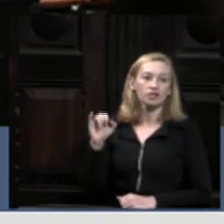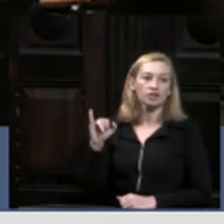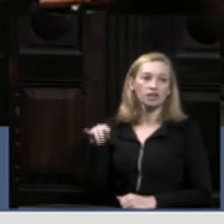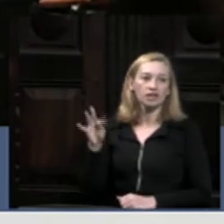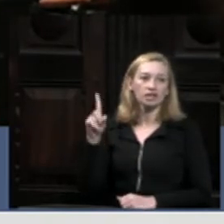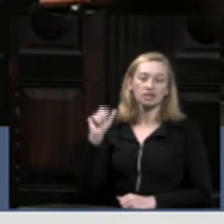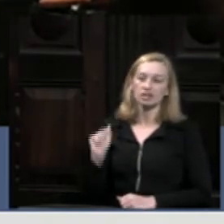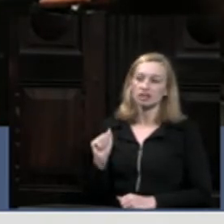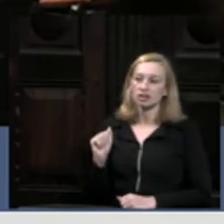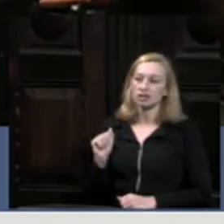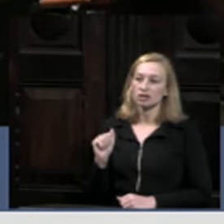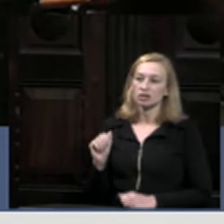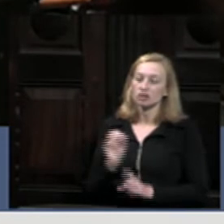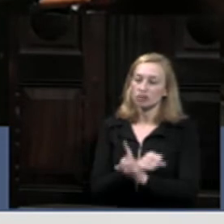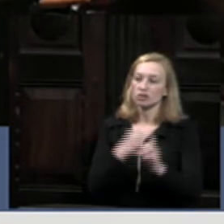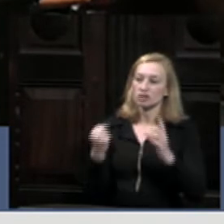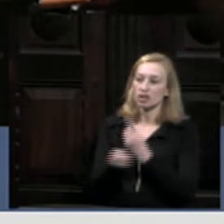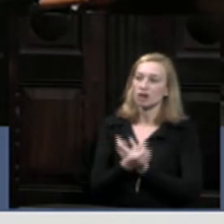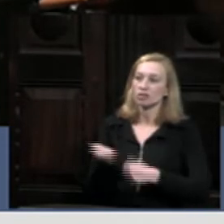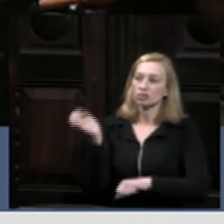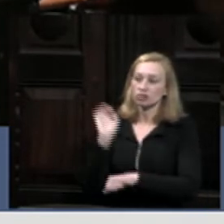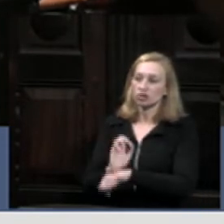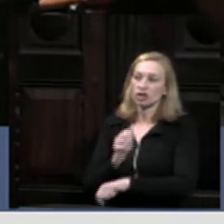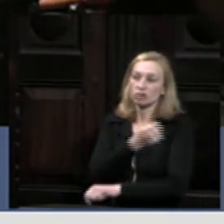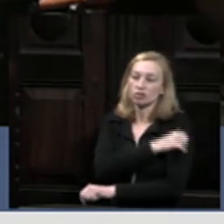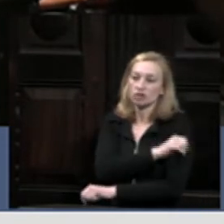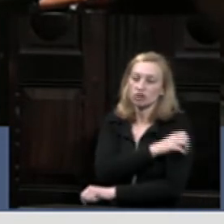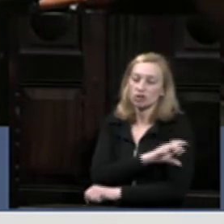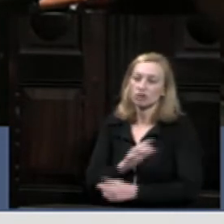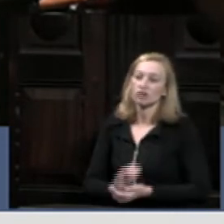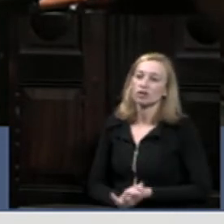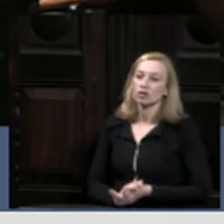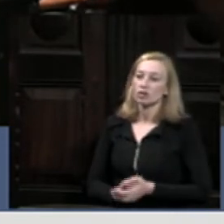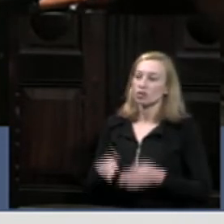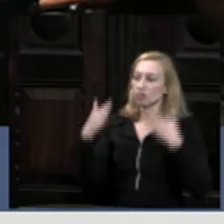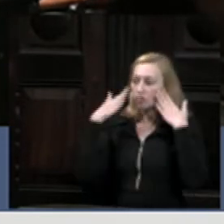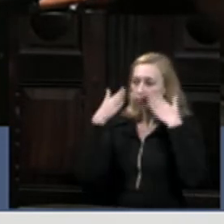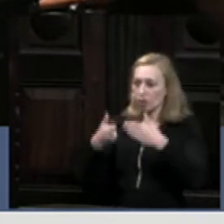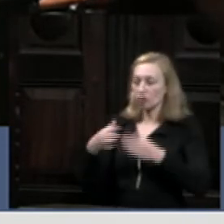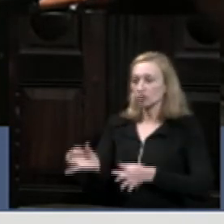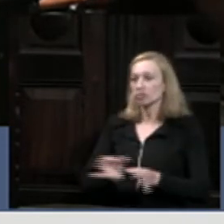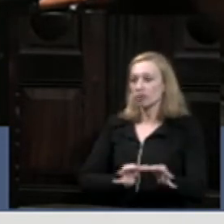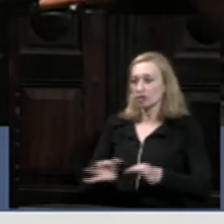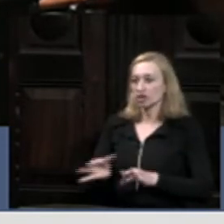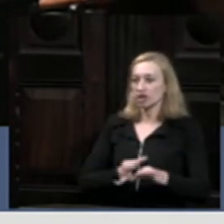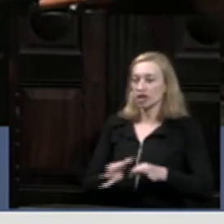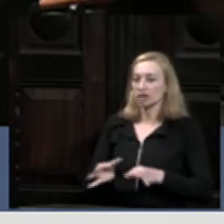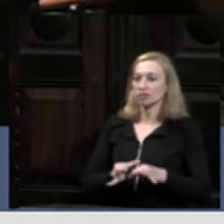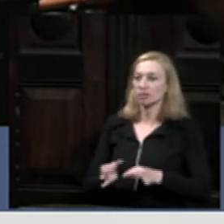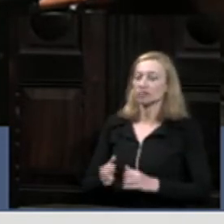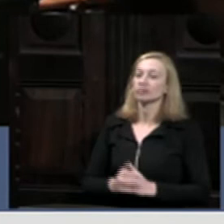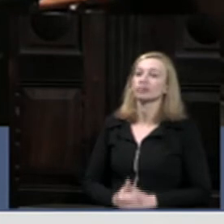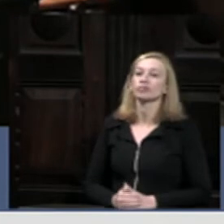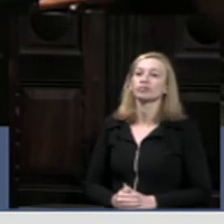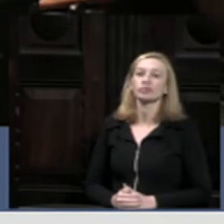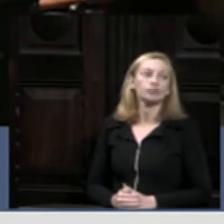de Janeiro. A intenção desse projeto, senhoras e senhores,